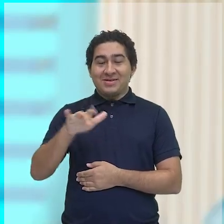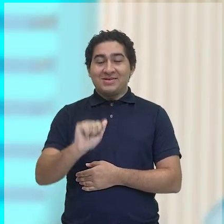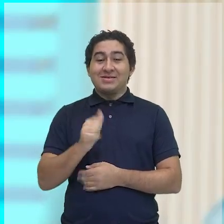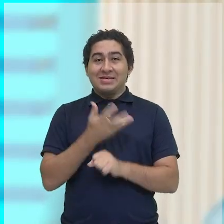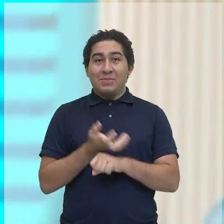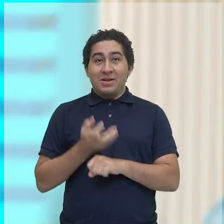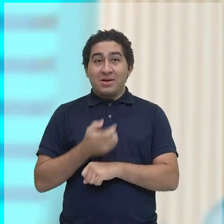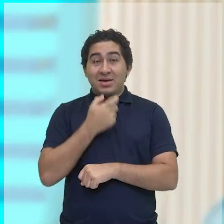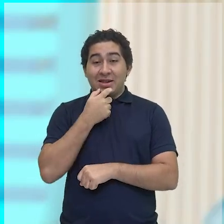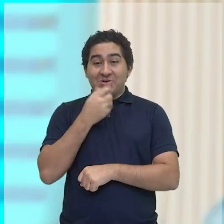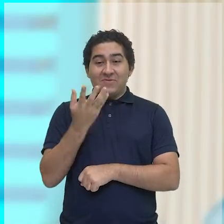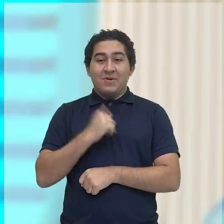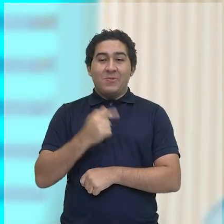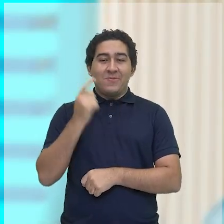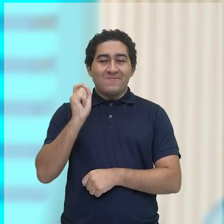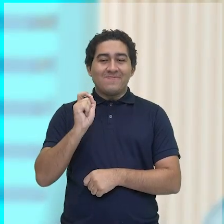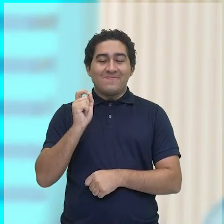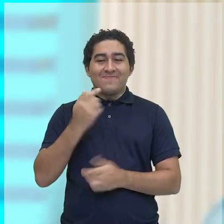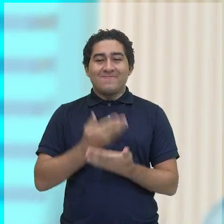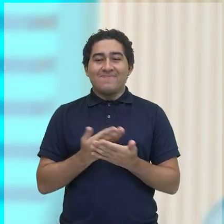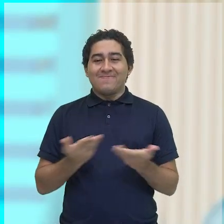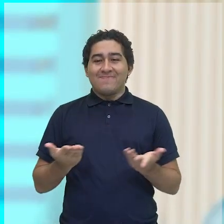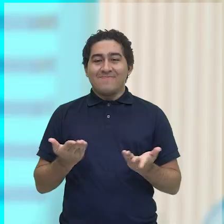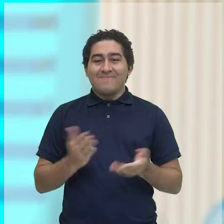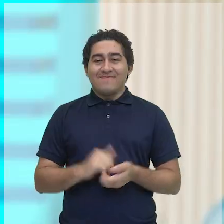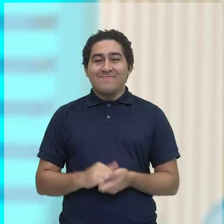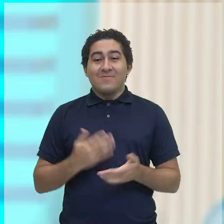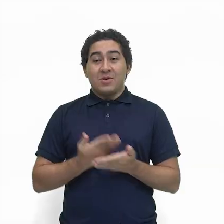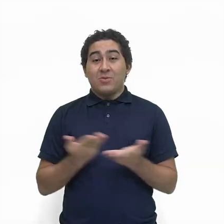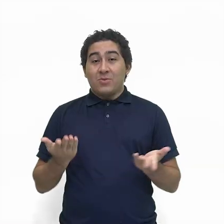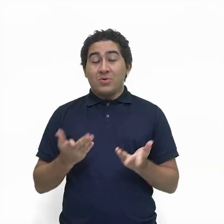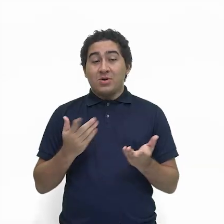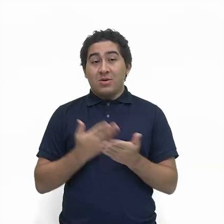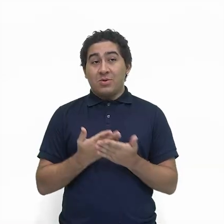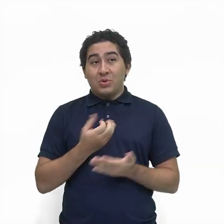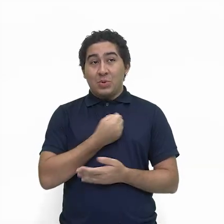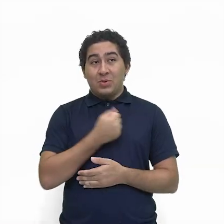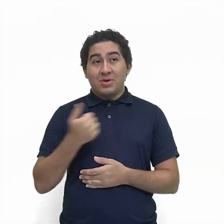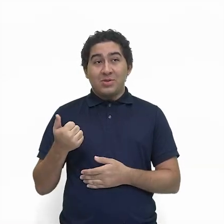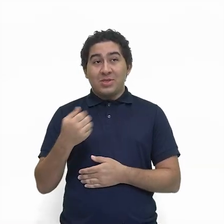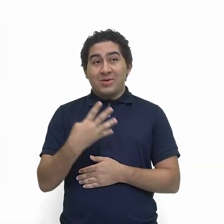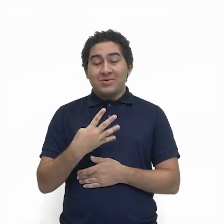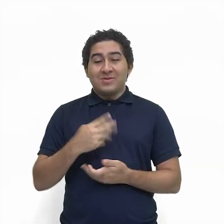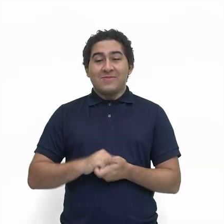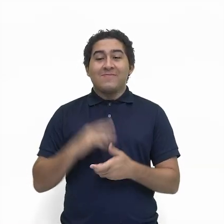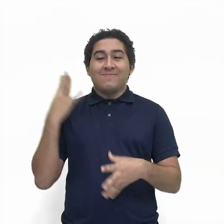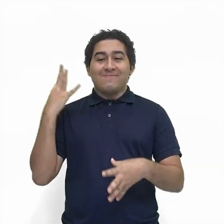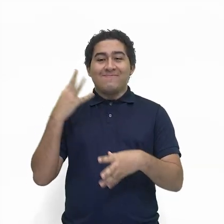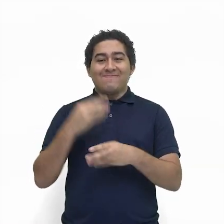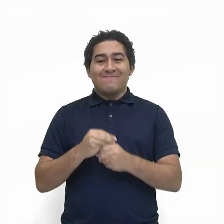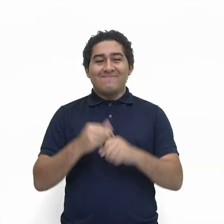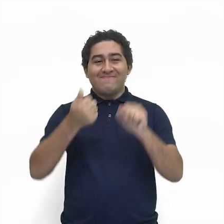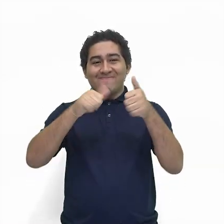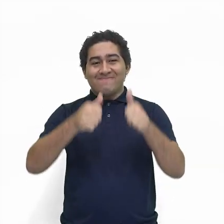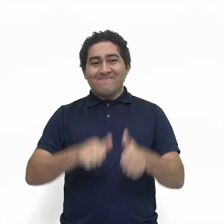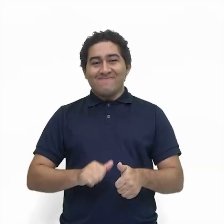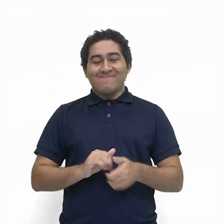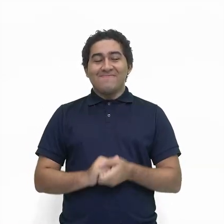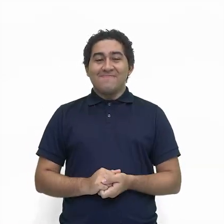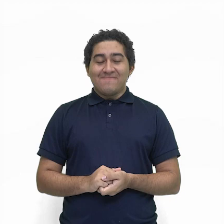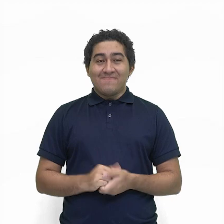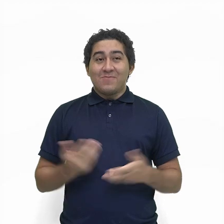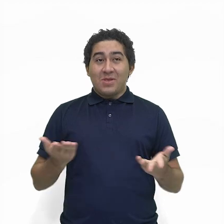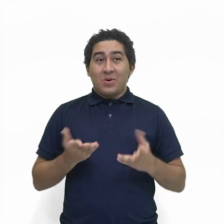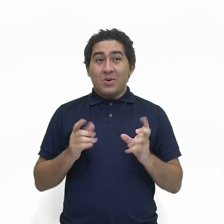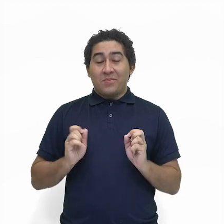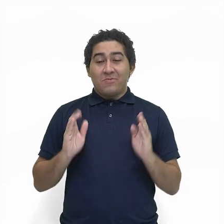Inglesa e vamos lá para a aula de hoje. A aula de hoje é a aula de número 14, revisão e avaliação.